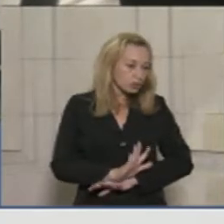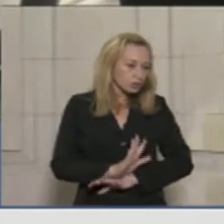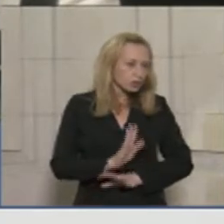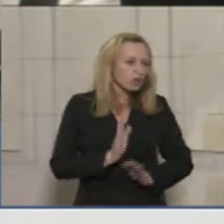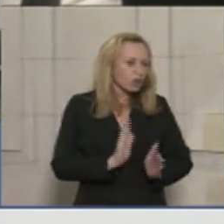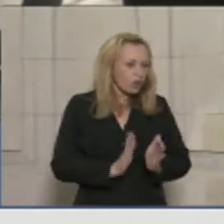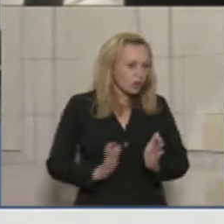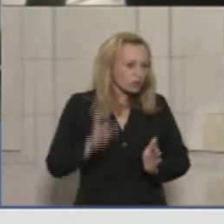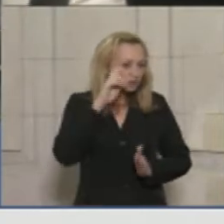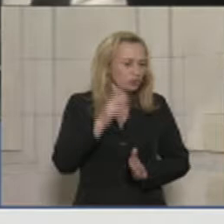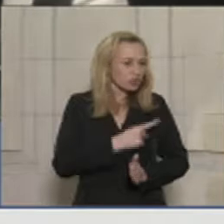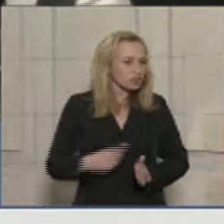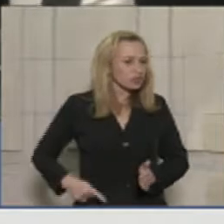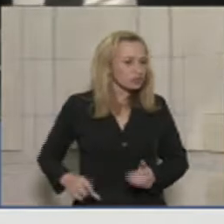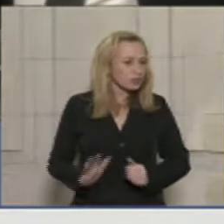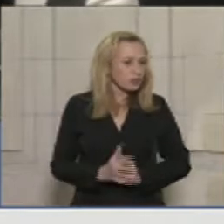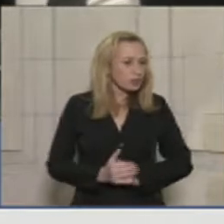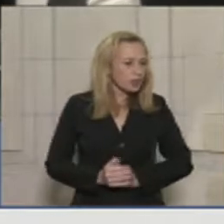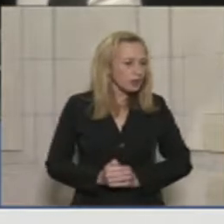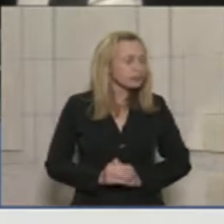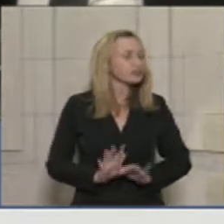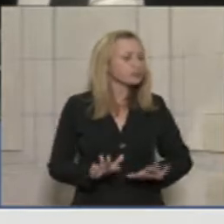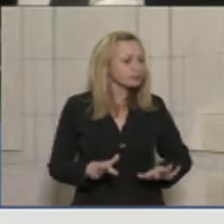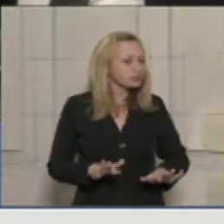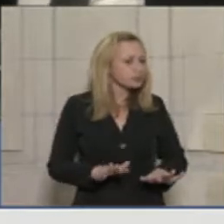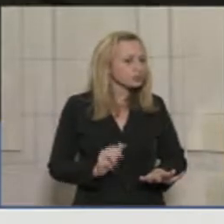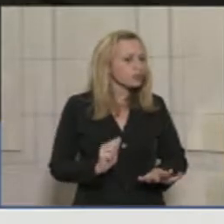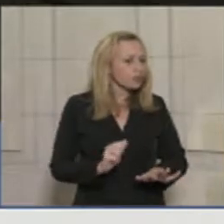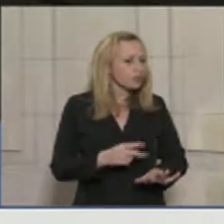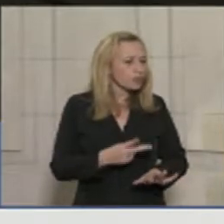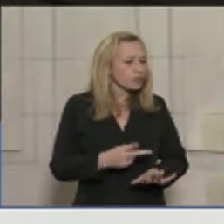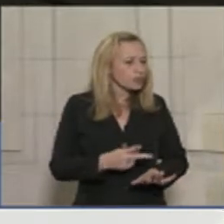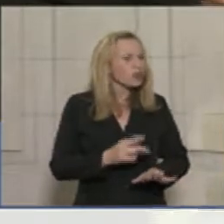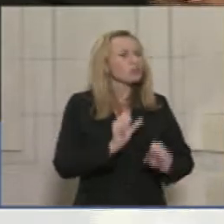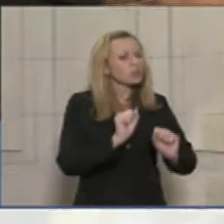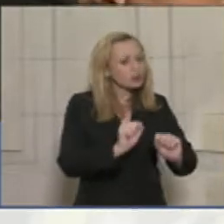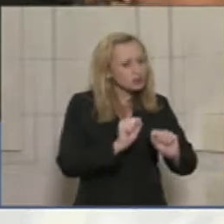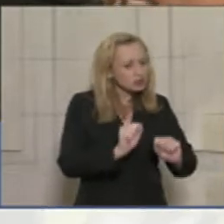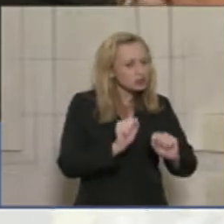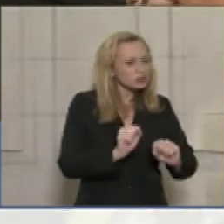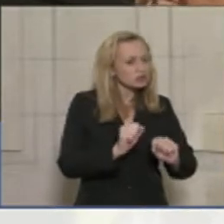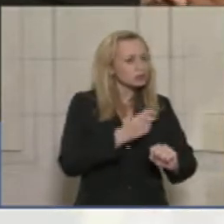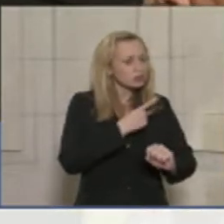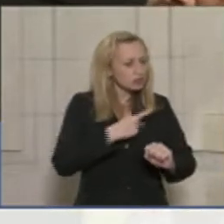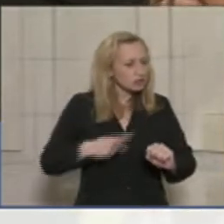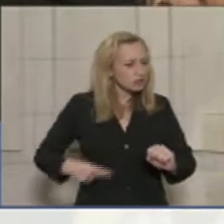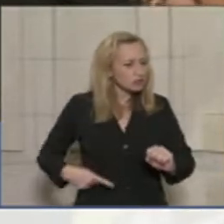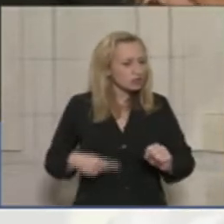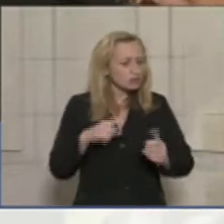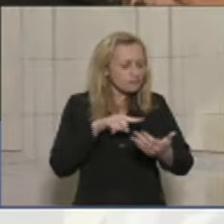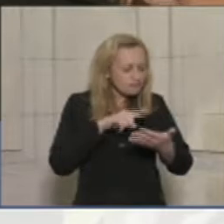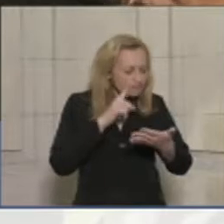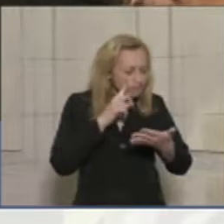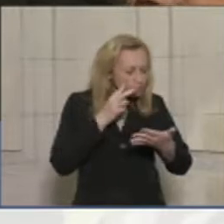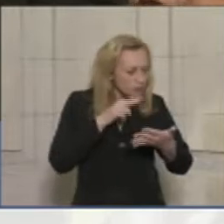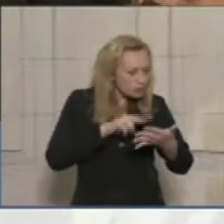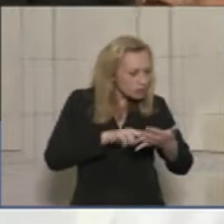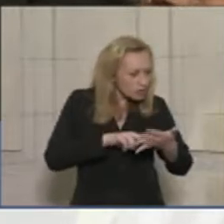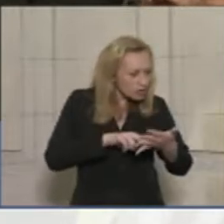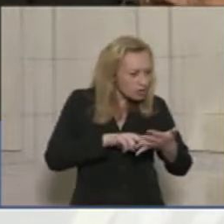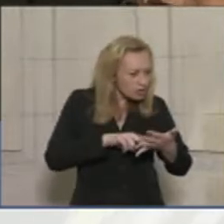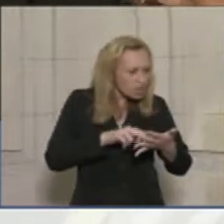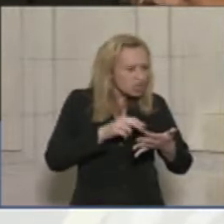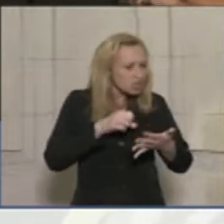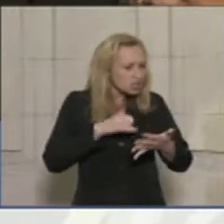Questão de ordem, senhor presidente. É possível, Vossa Excelência, verificar se não